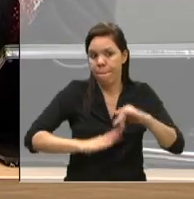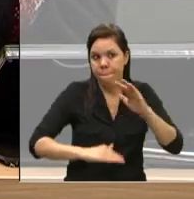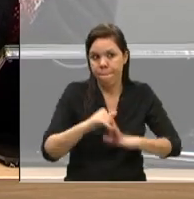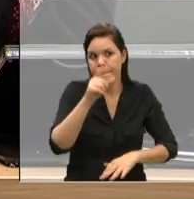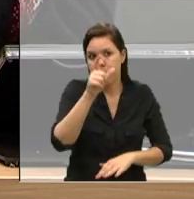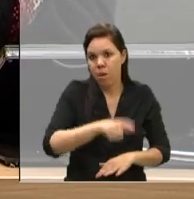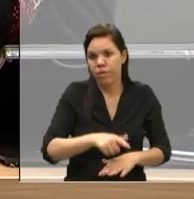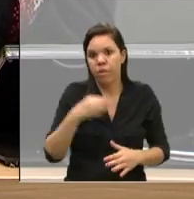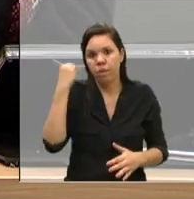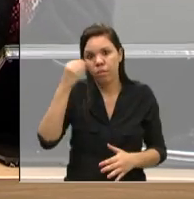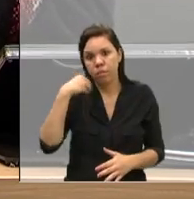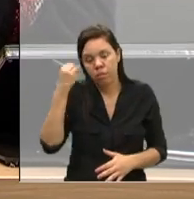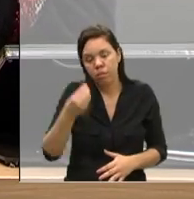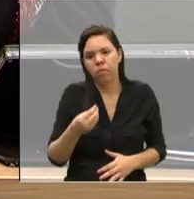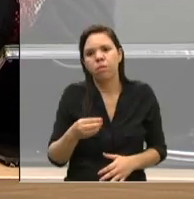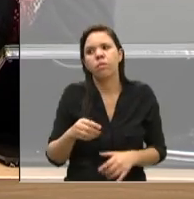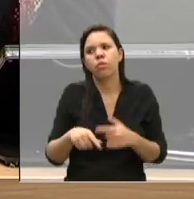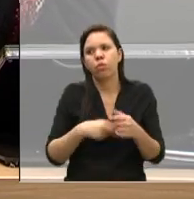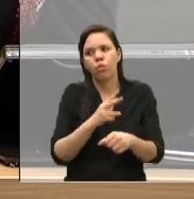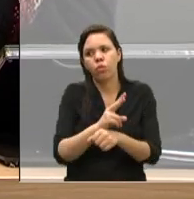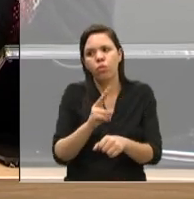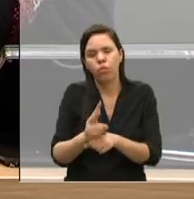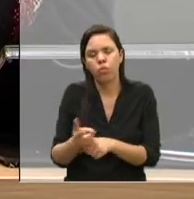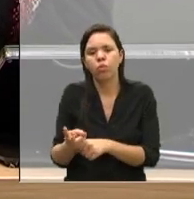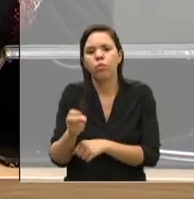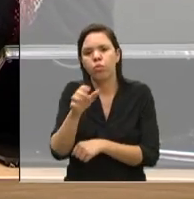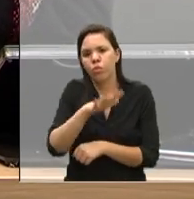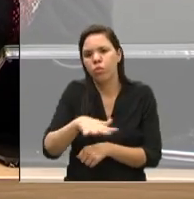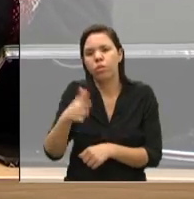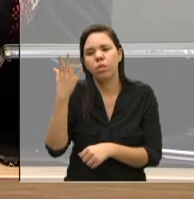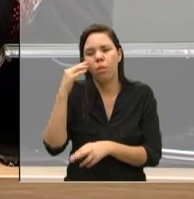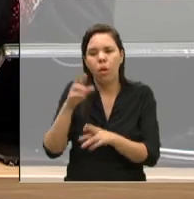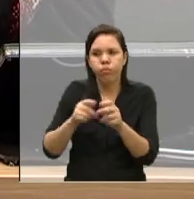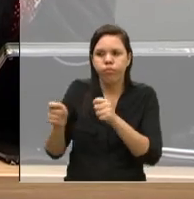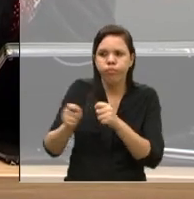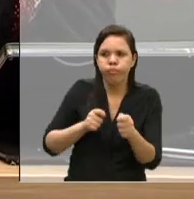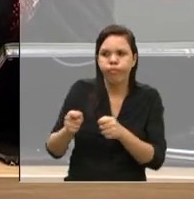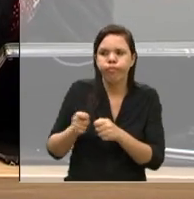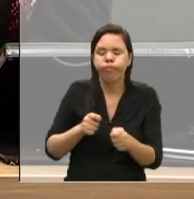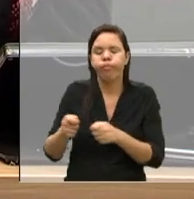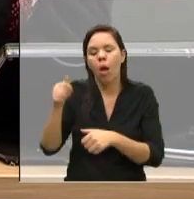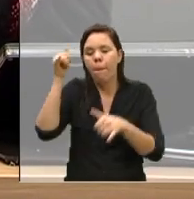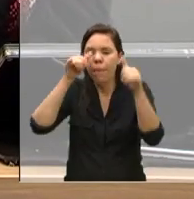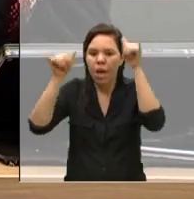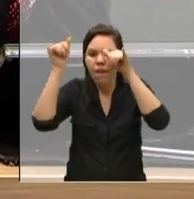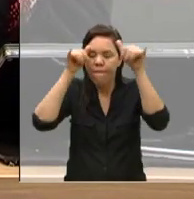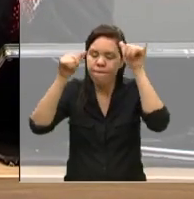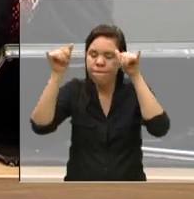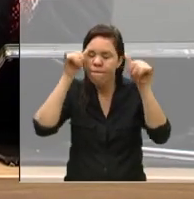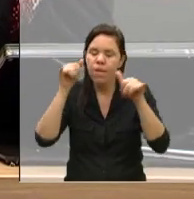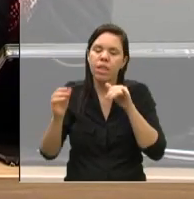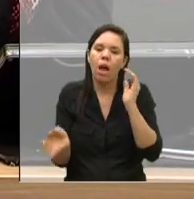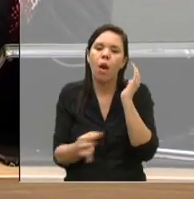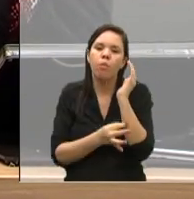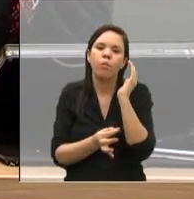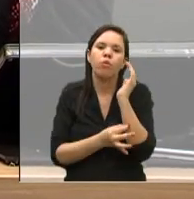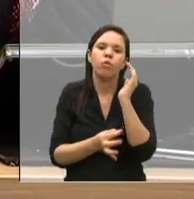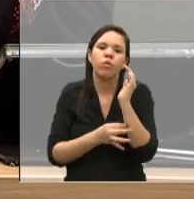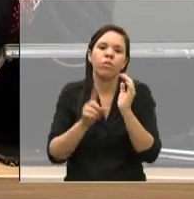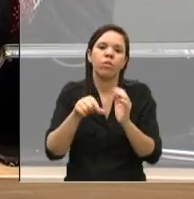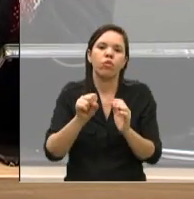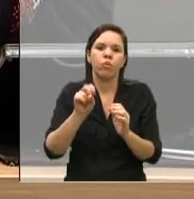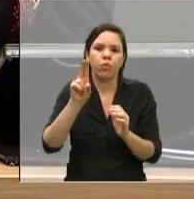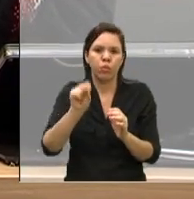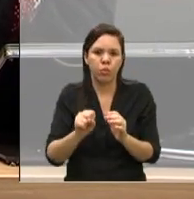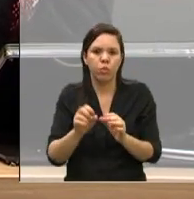profissionais, você ter os agentes de controle ambiental para fazer o controle do mosquito. Então essa é a lógica que o SUS se organiza. E